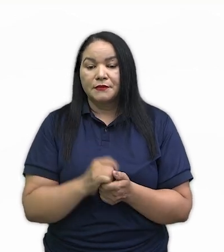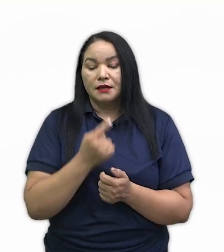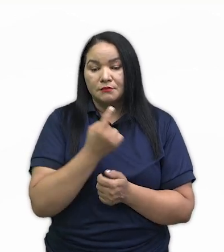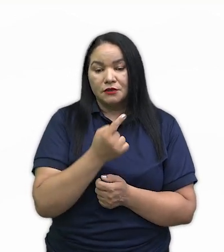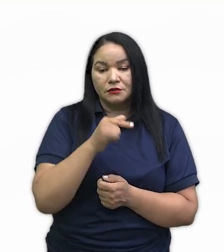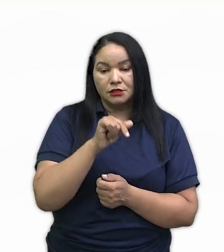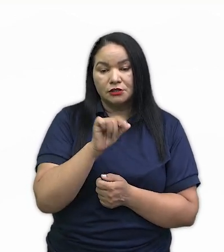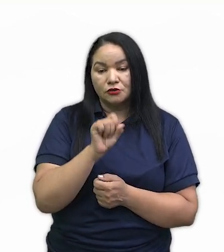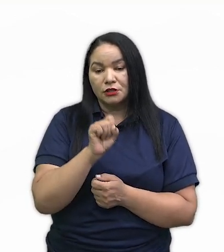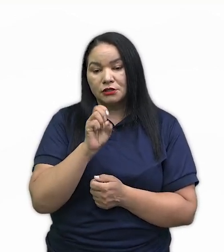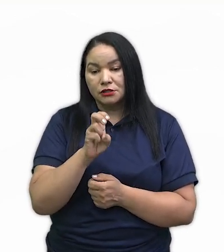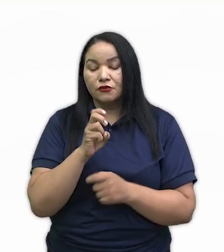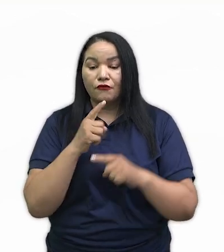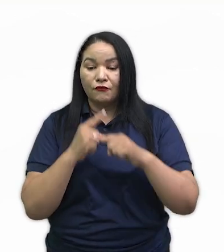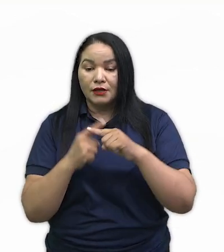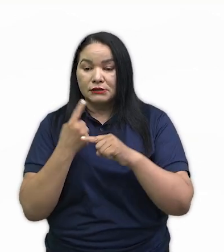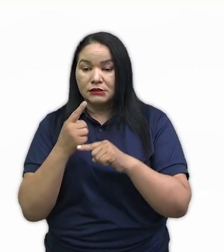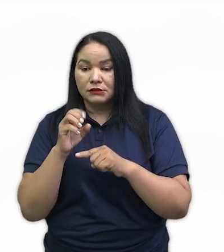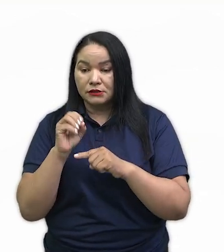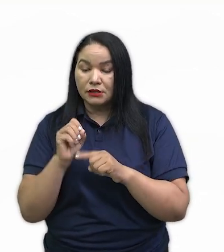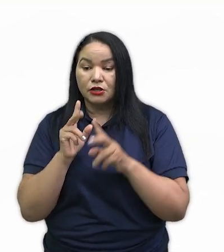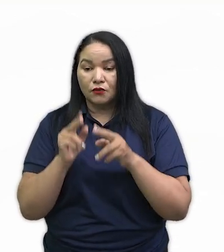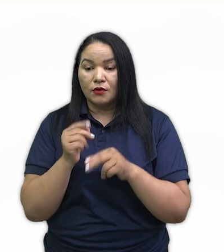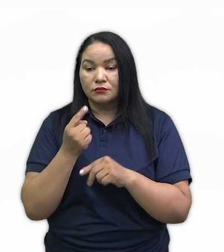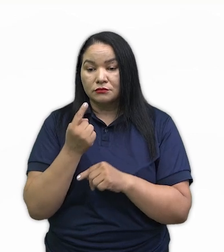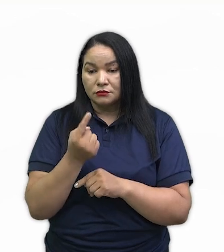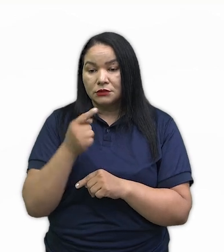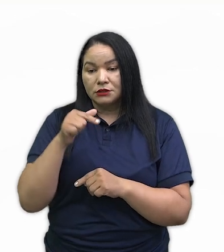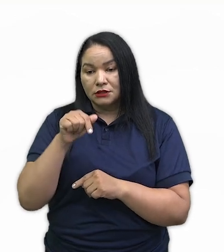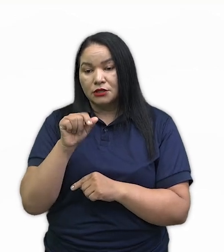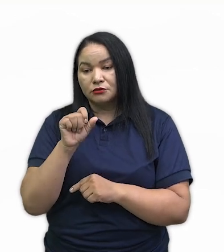1.785 vezes 100 é